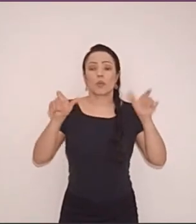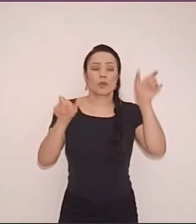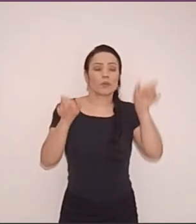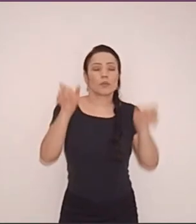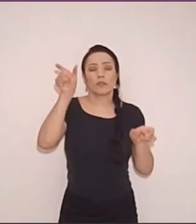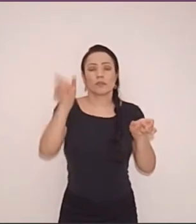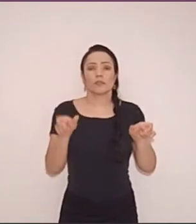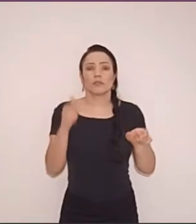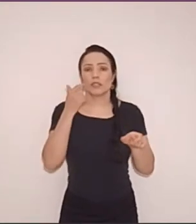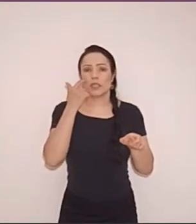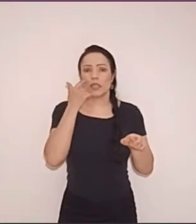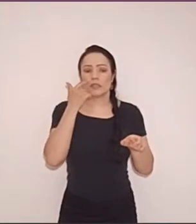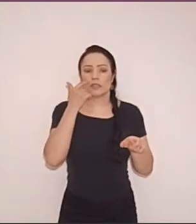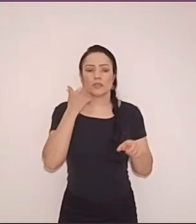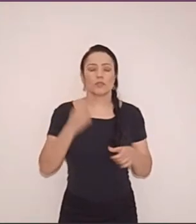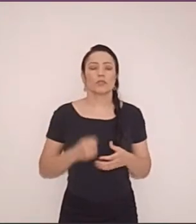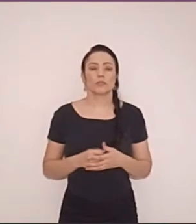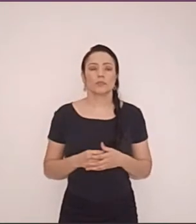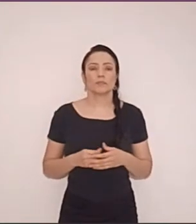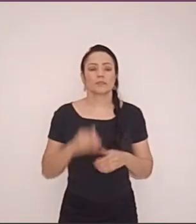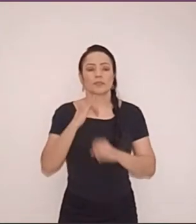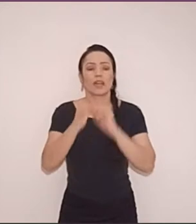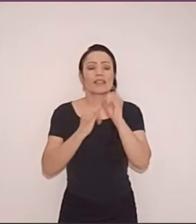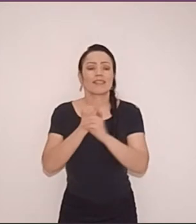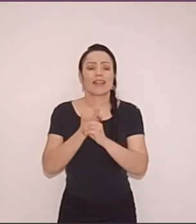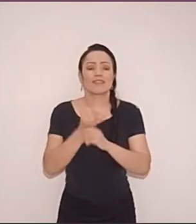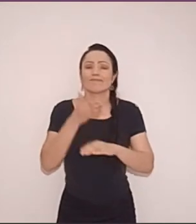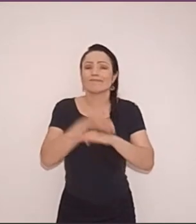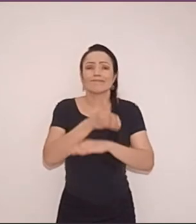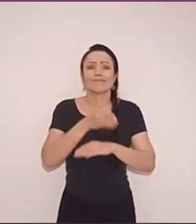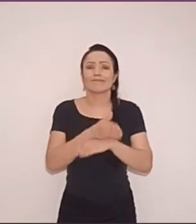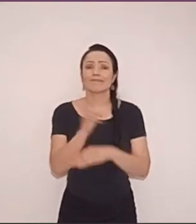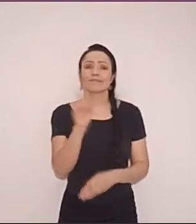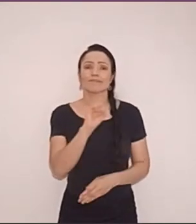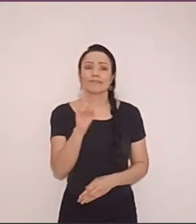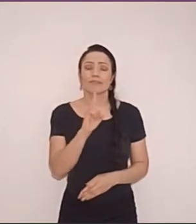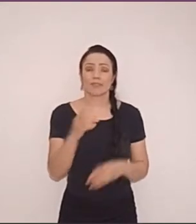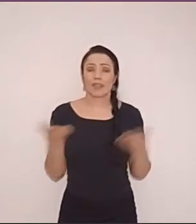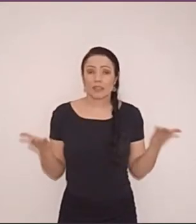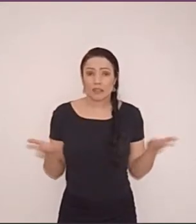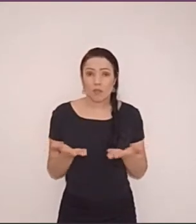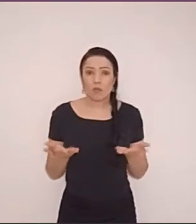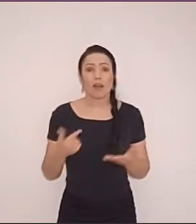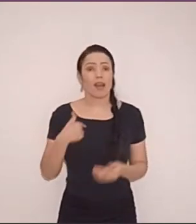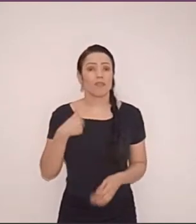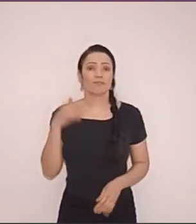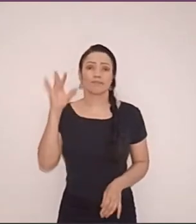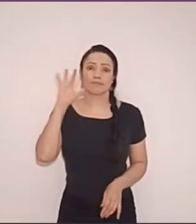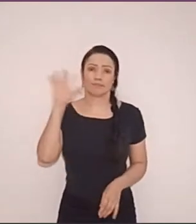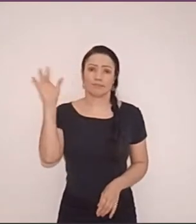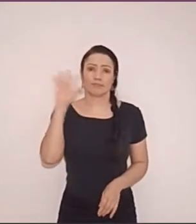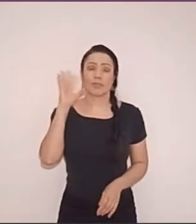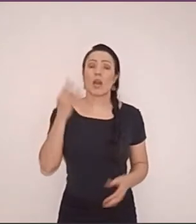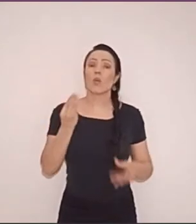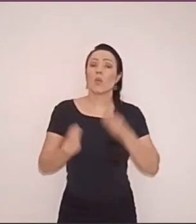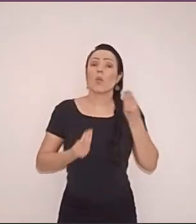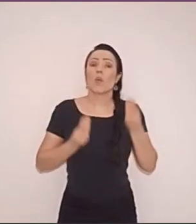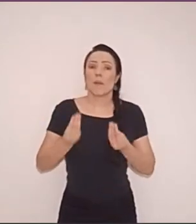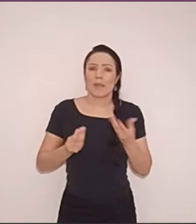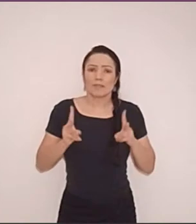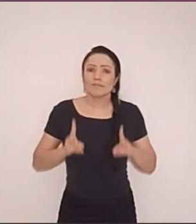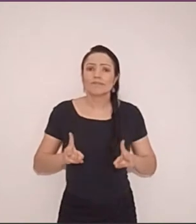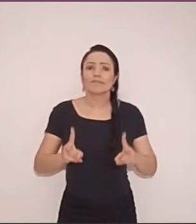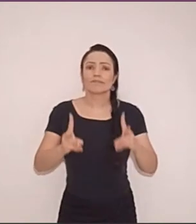que não têm acesso à internet então é esse momento que eu me encontro assim de pensar como que como que se dá